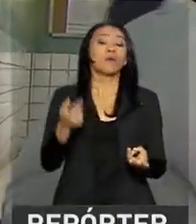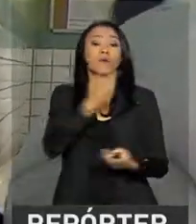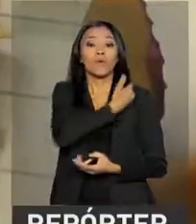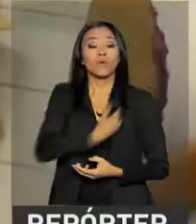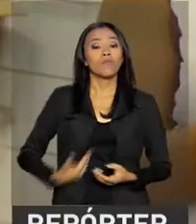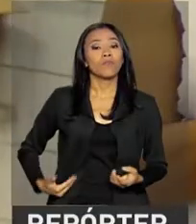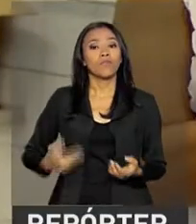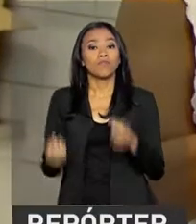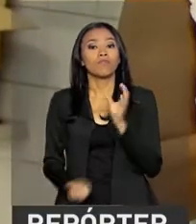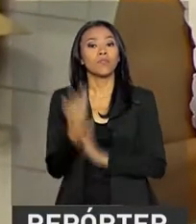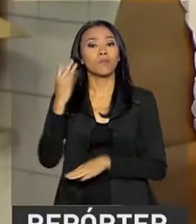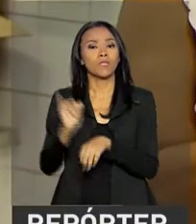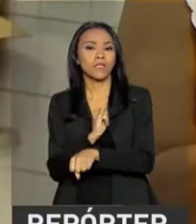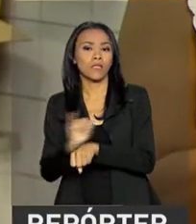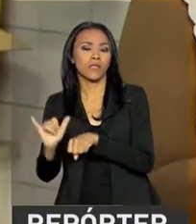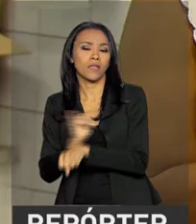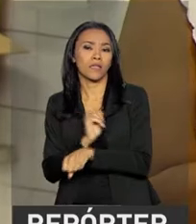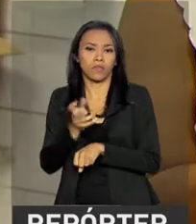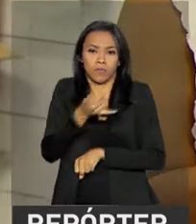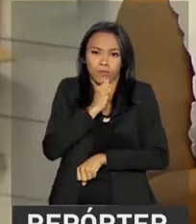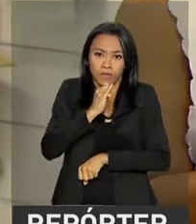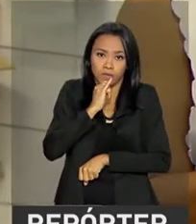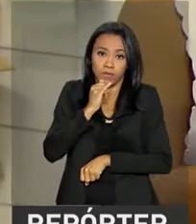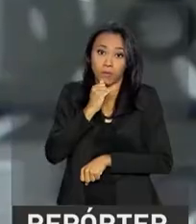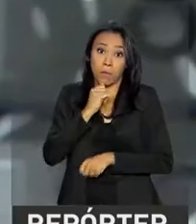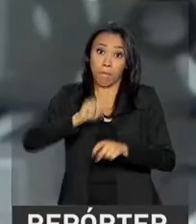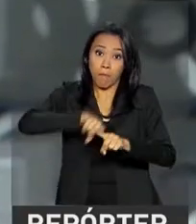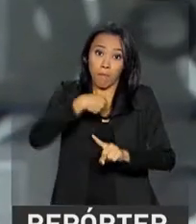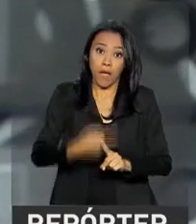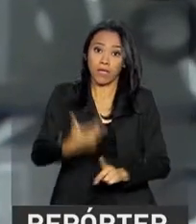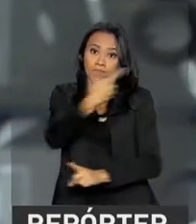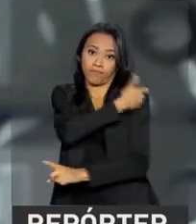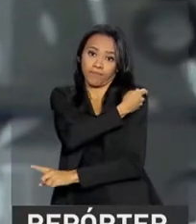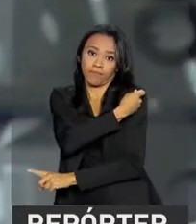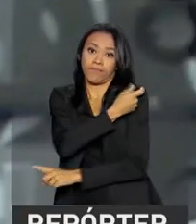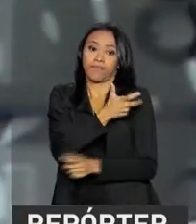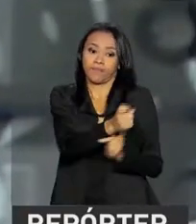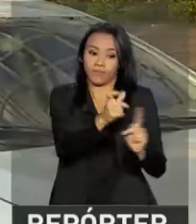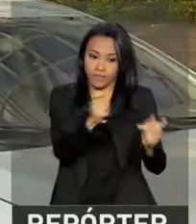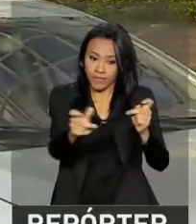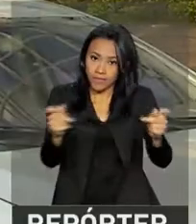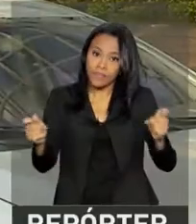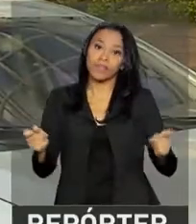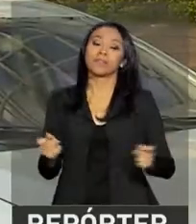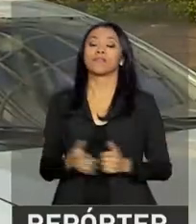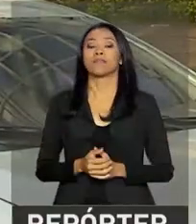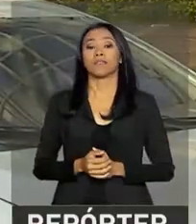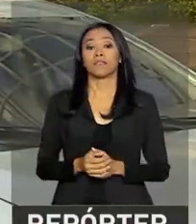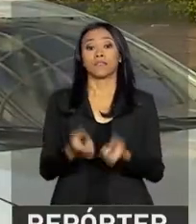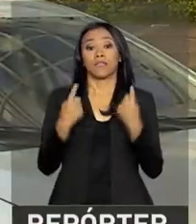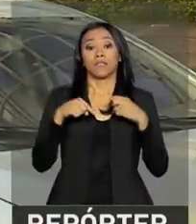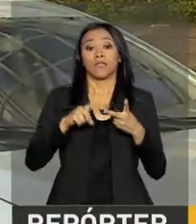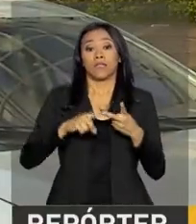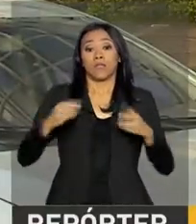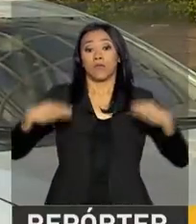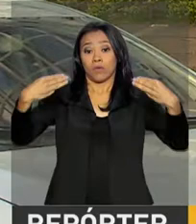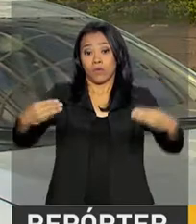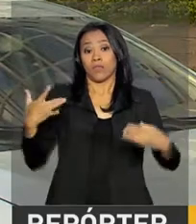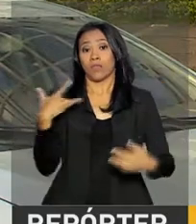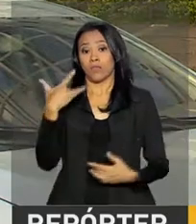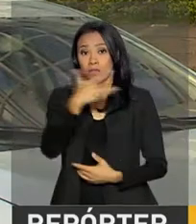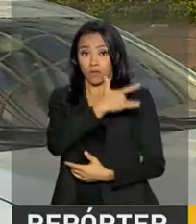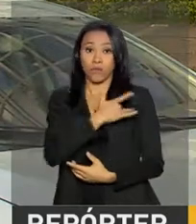estratégicas como a intensificação de vacinação e o fracionamento de doses segundo o ministério da saúde as